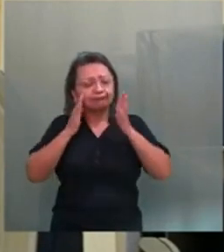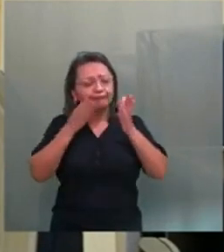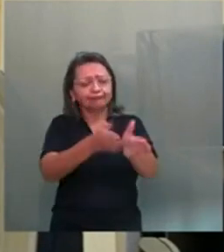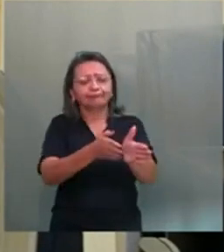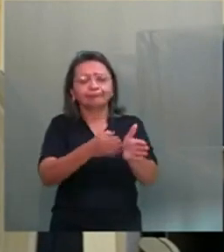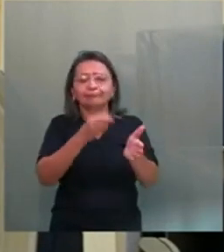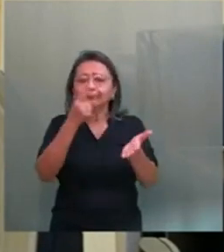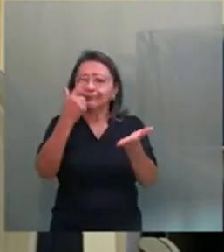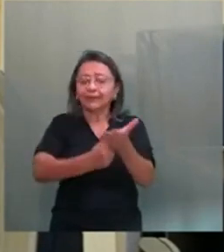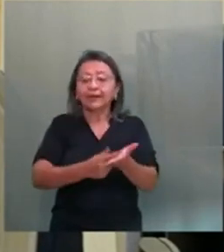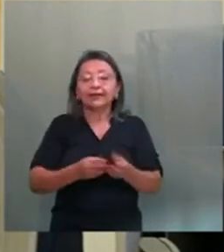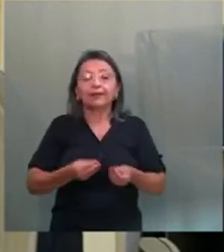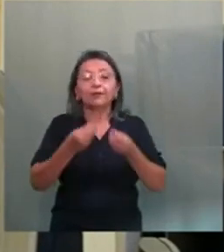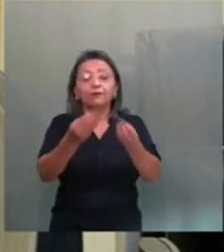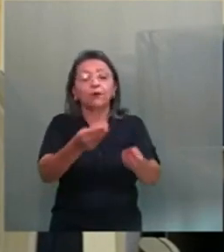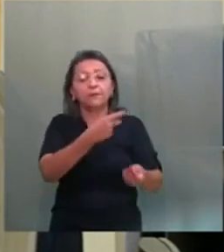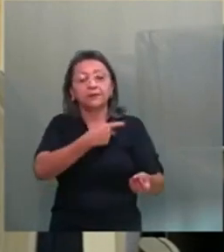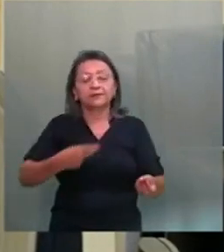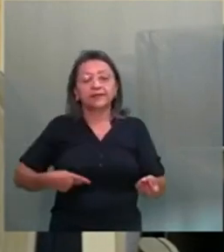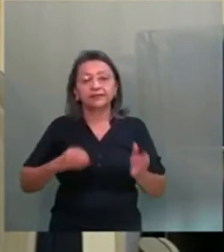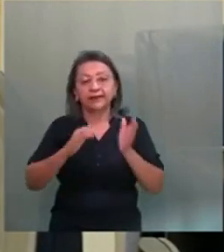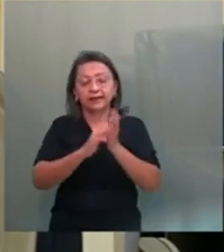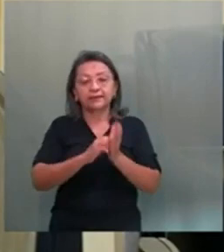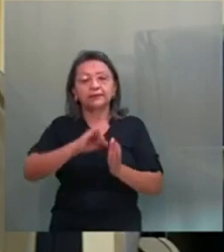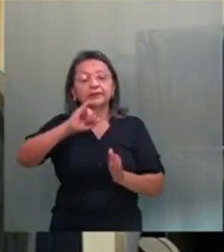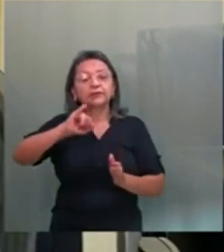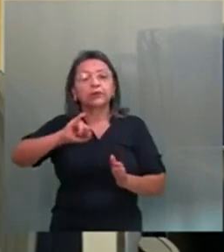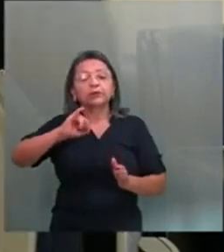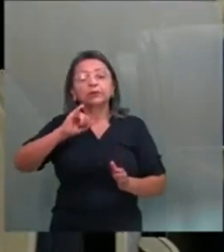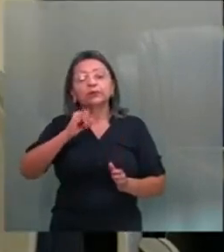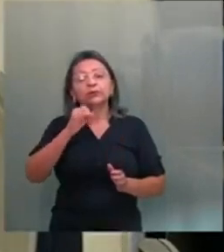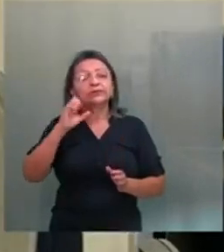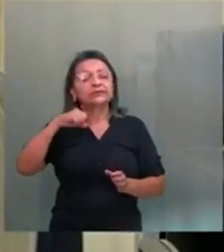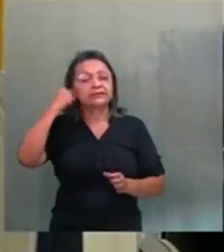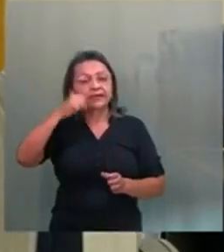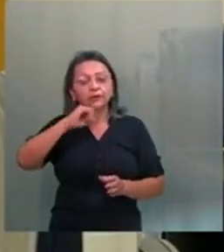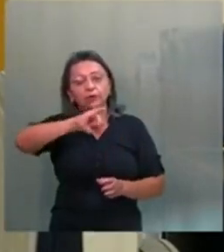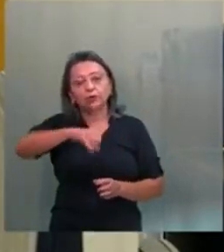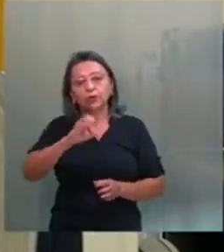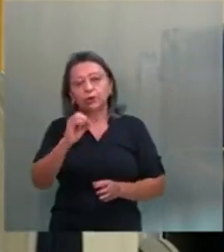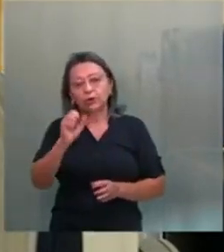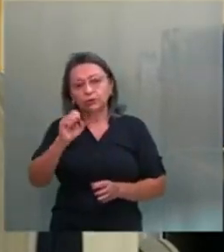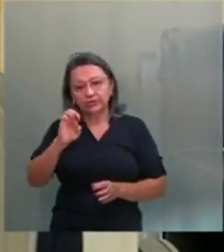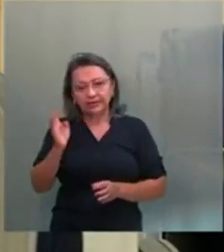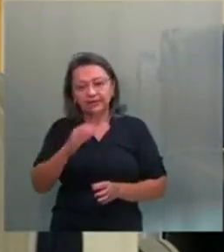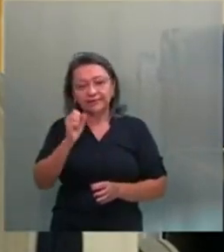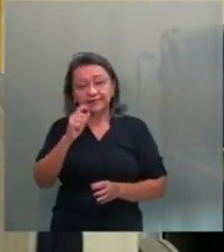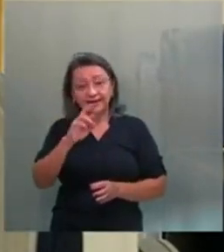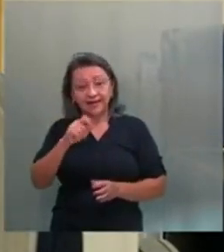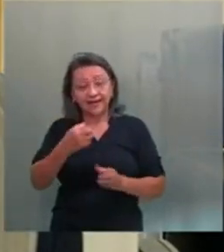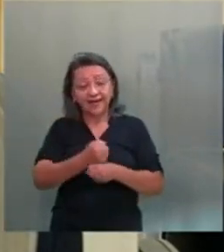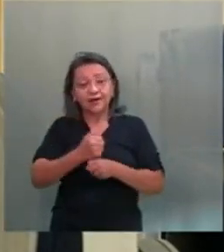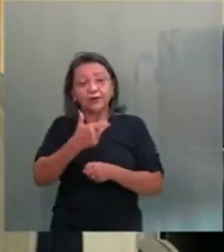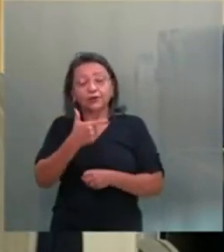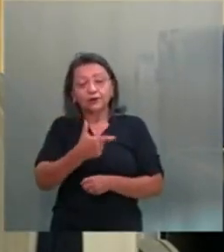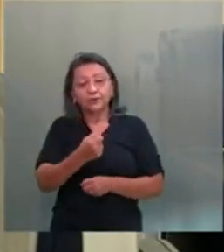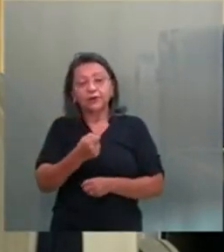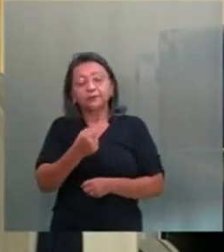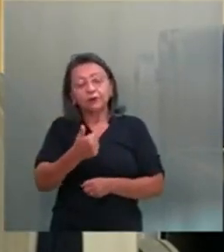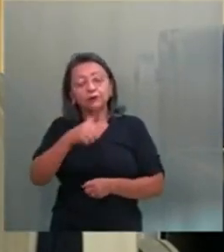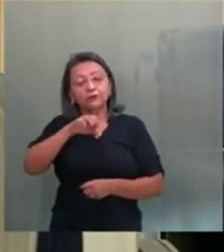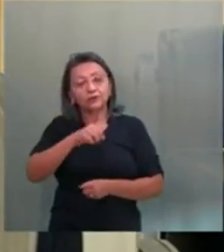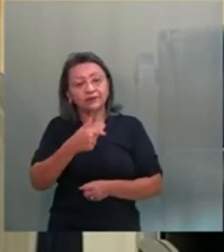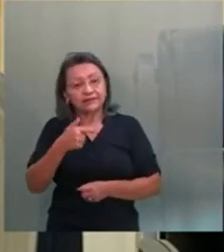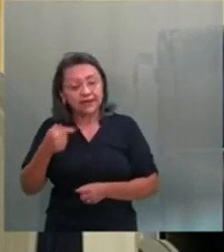confiou o então presidente da Casa, senador José Sarney, em 1997, quando os criou um ano depois